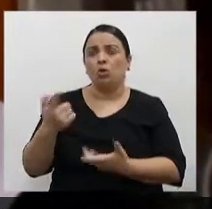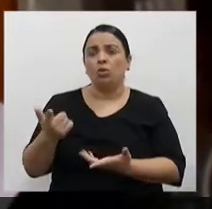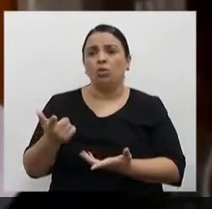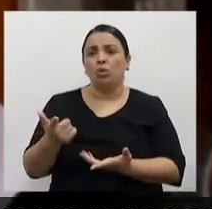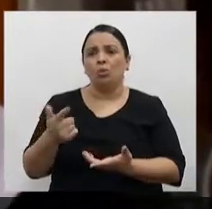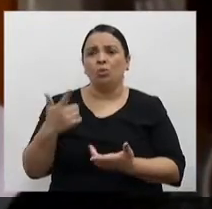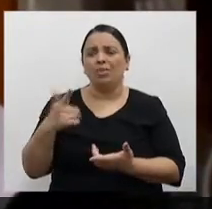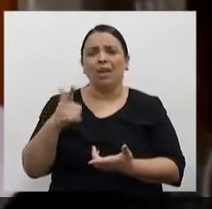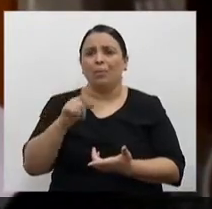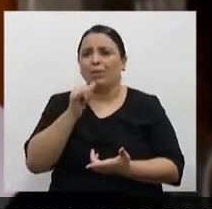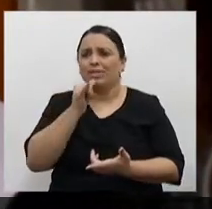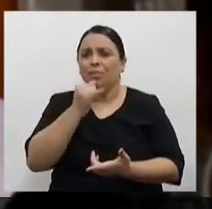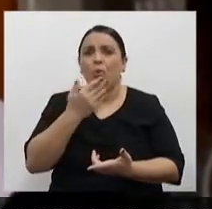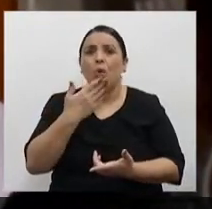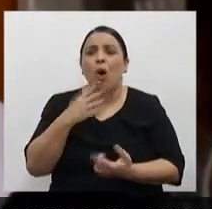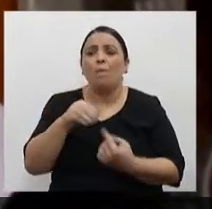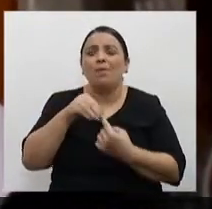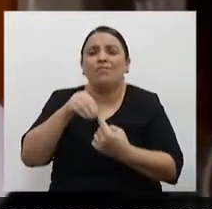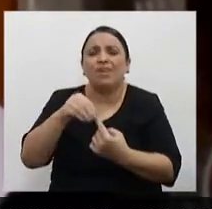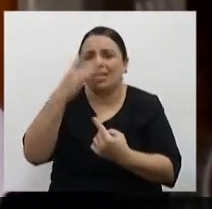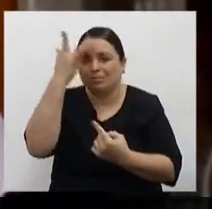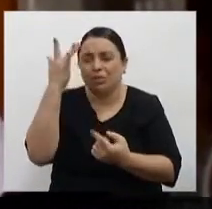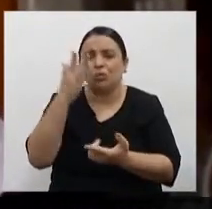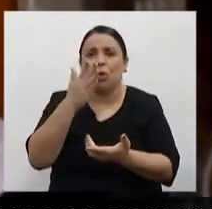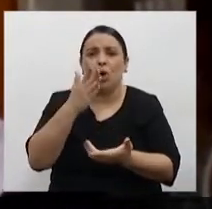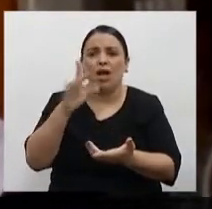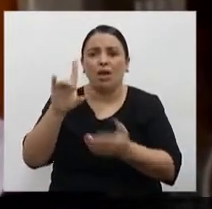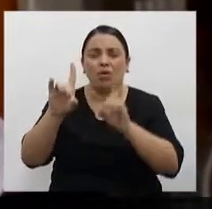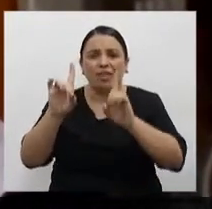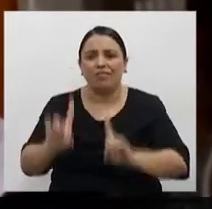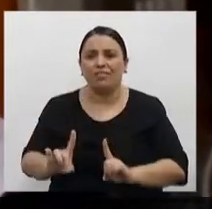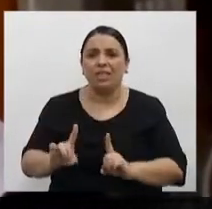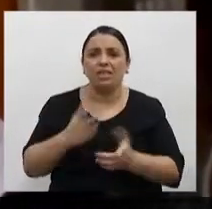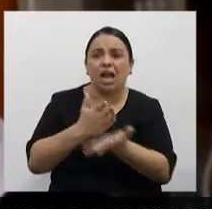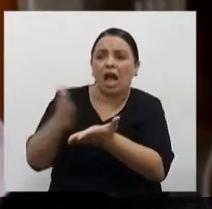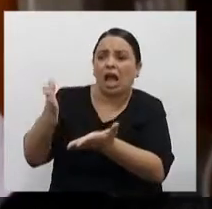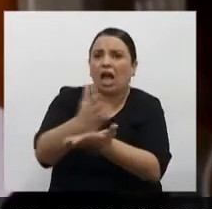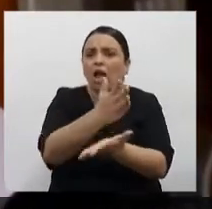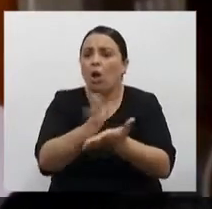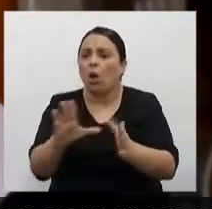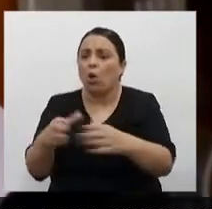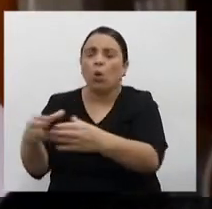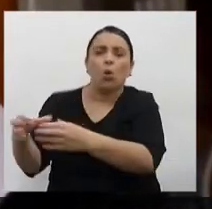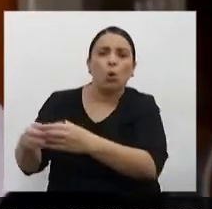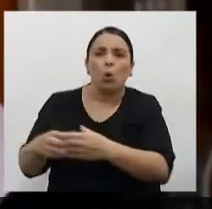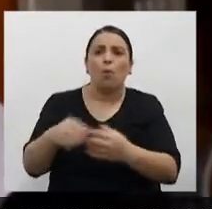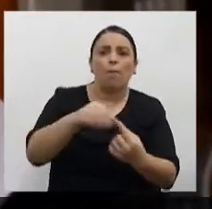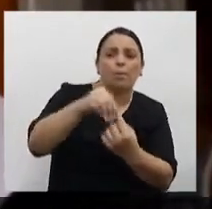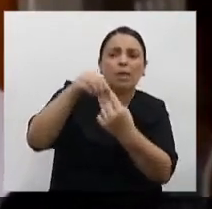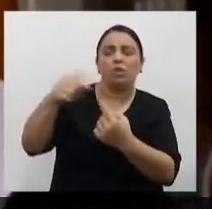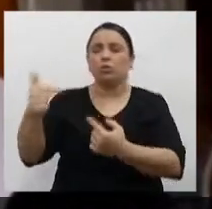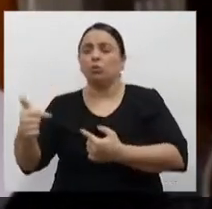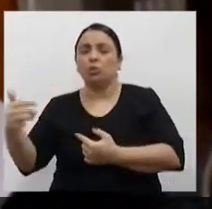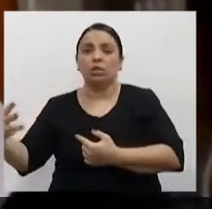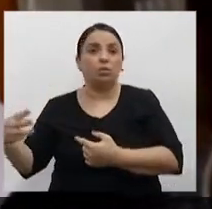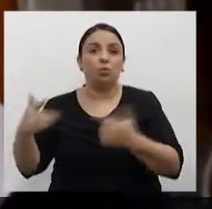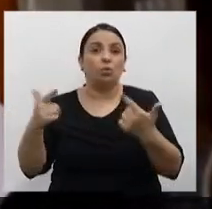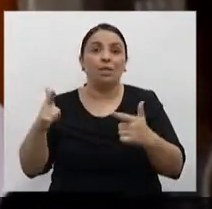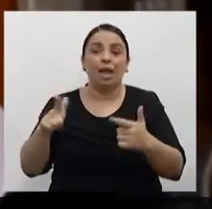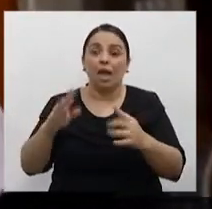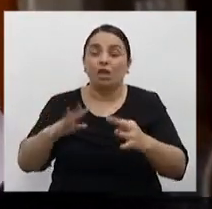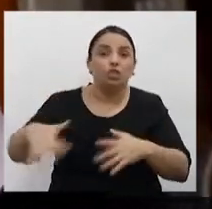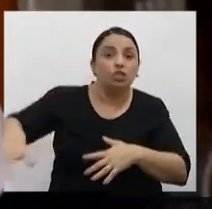das pessoas com deficiência. Então, é muito importante, senhores gestores que estão presentes aqui, da área de direitos humanos e da área de